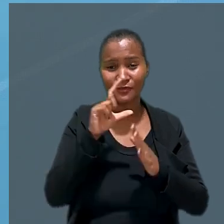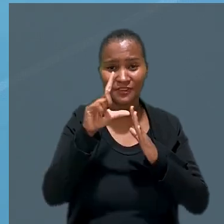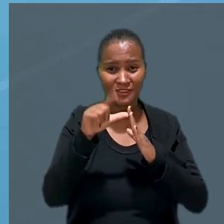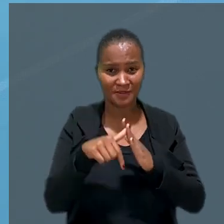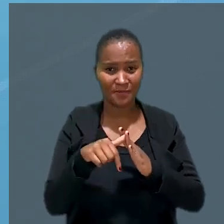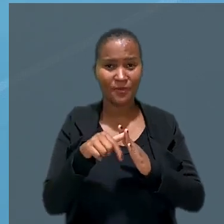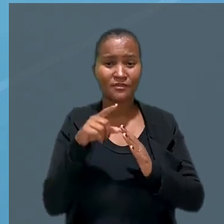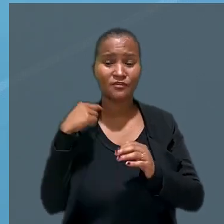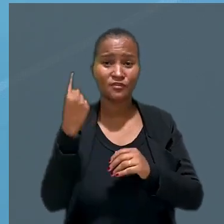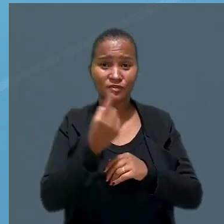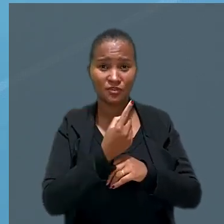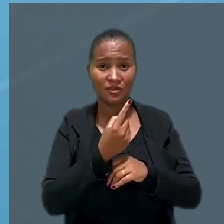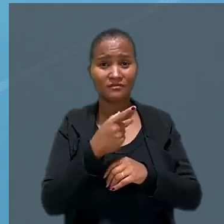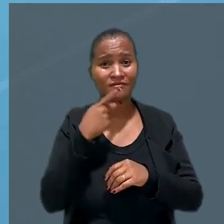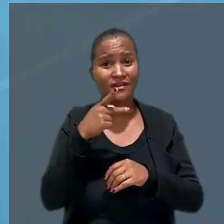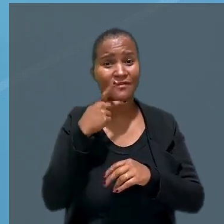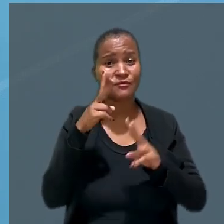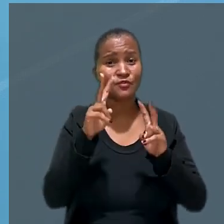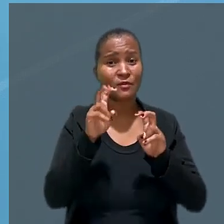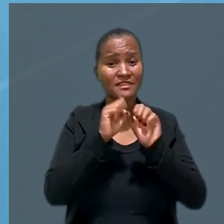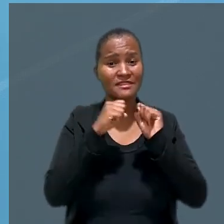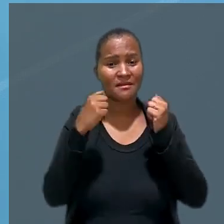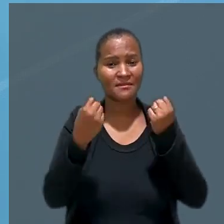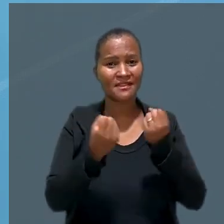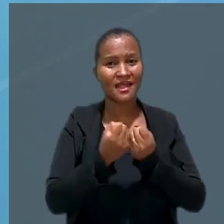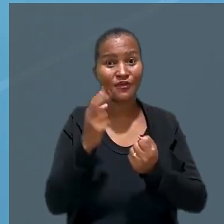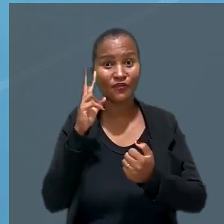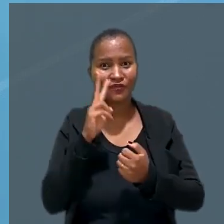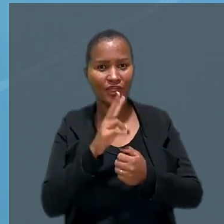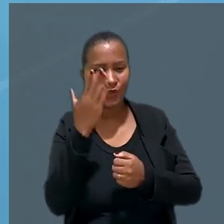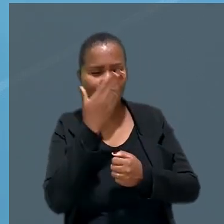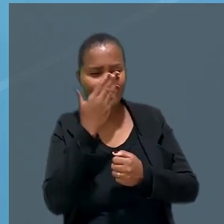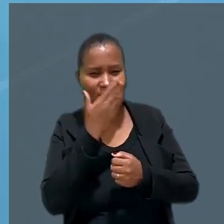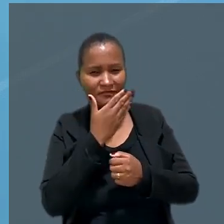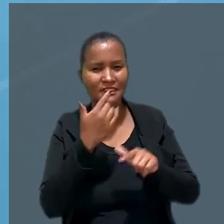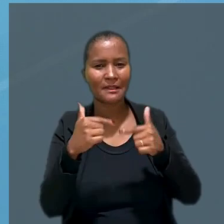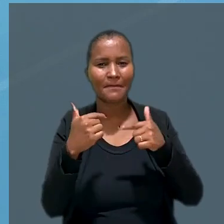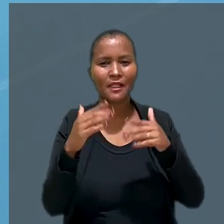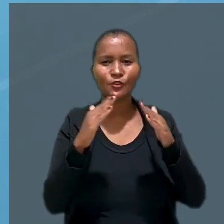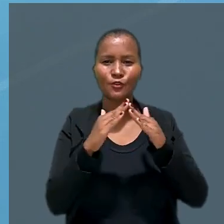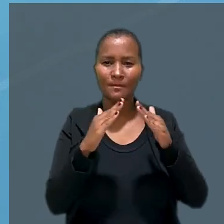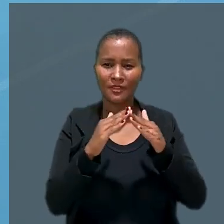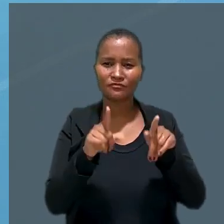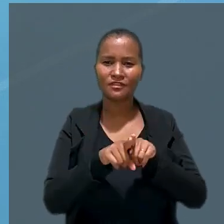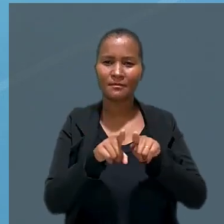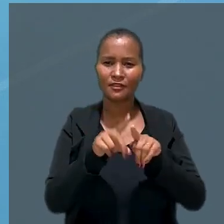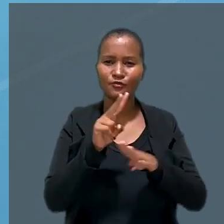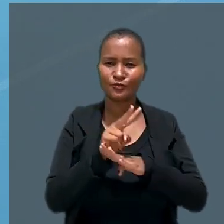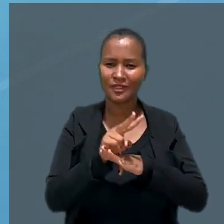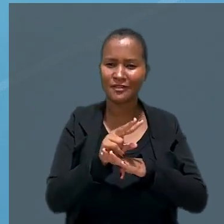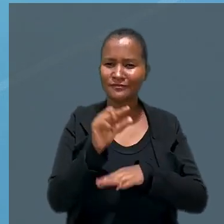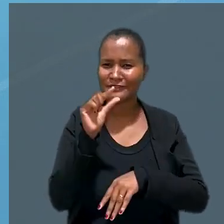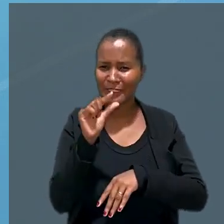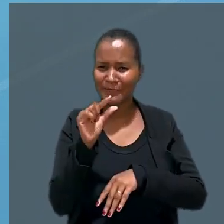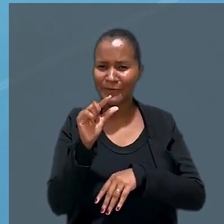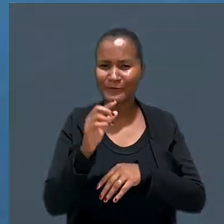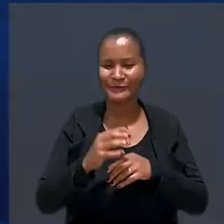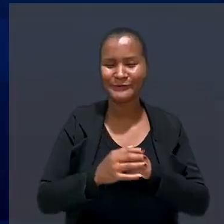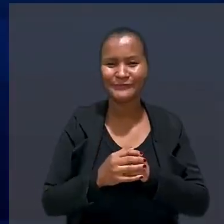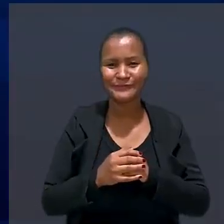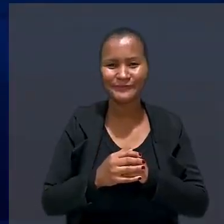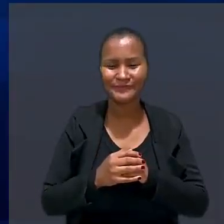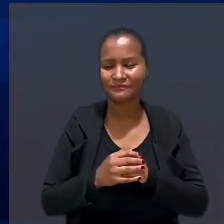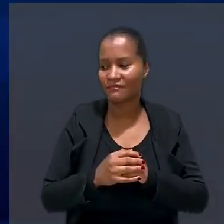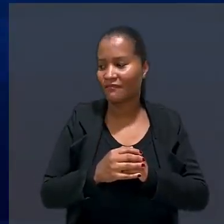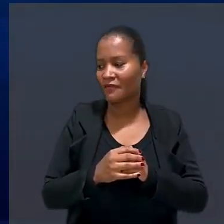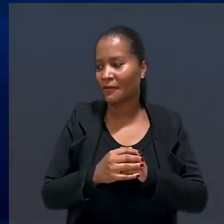rápida e depois do intervalo a gente traz a cobertura do seminário Ver o Invisível, Trabalho Doméstico e de Cuidado. É daqui a pouco.